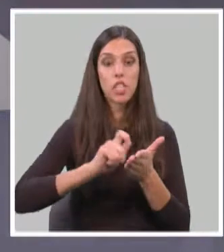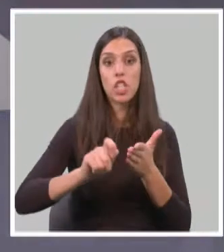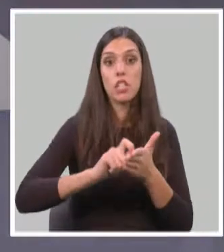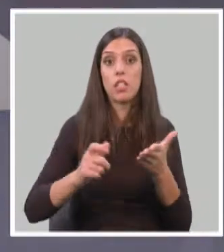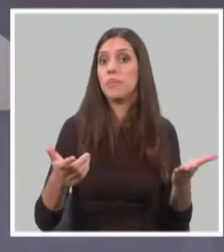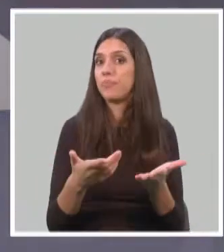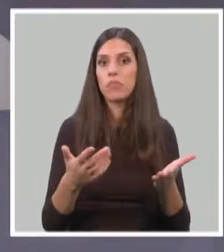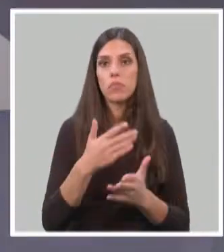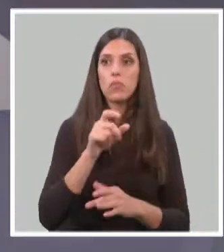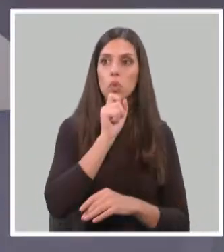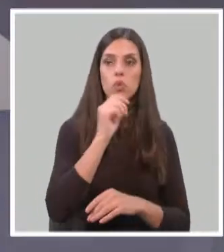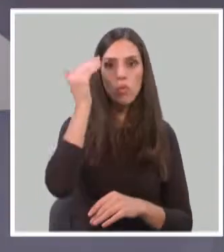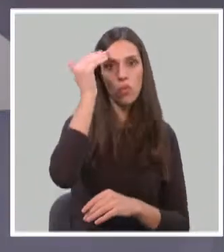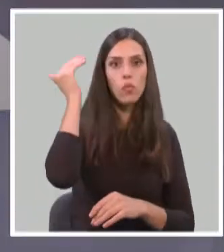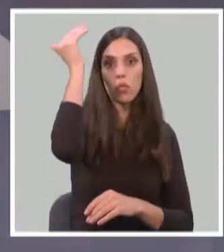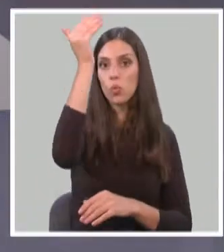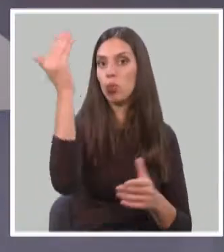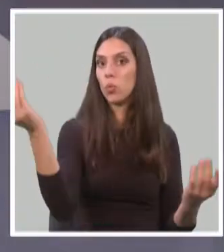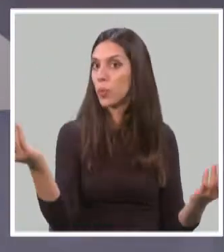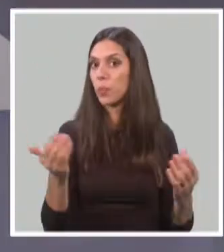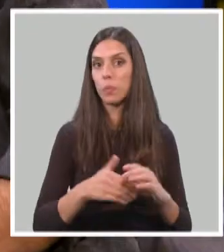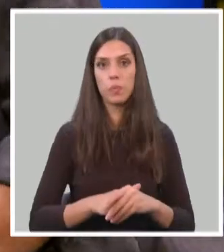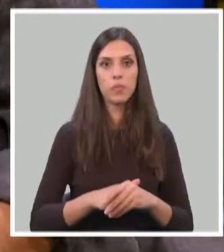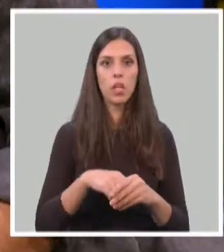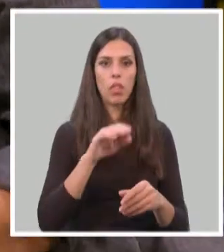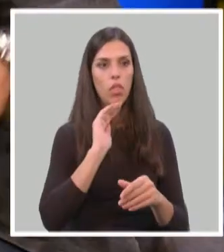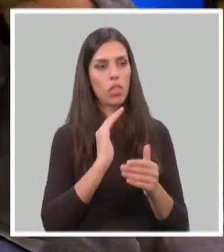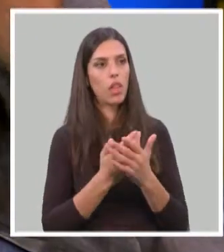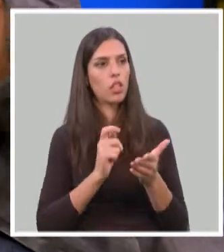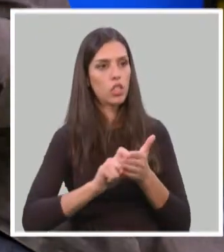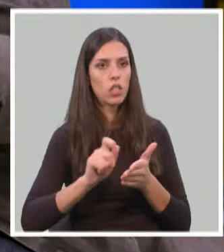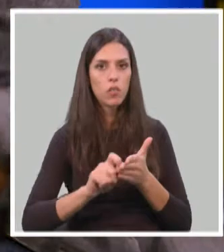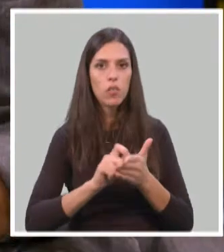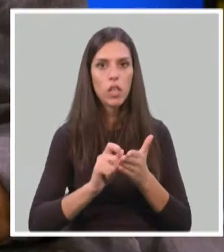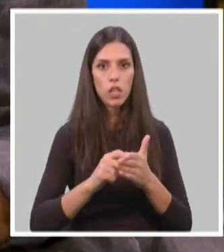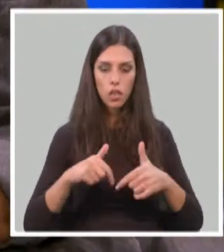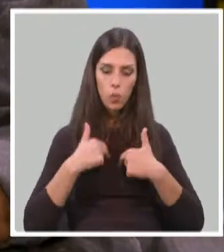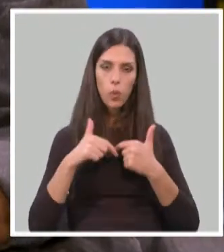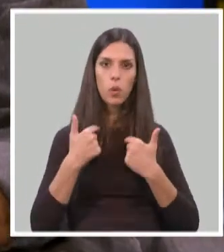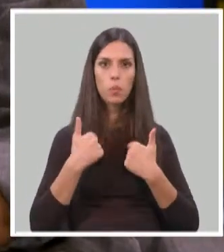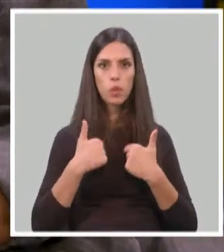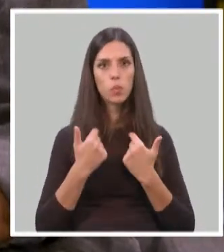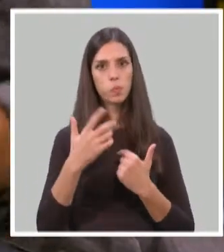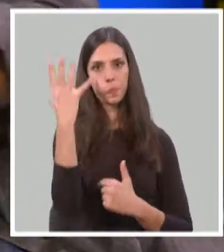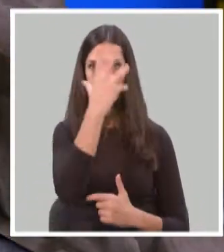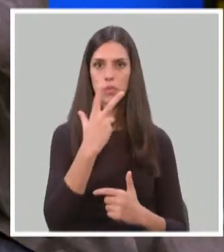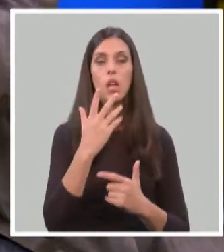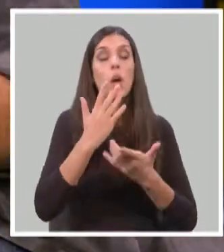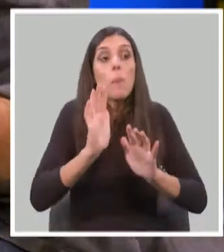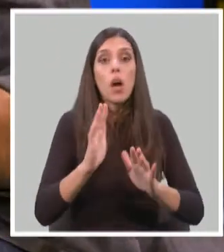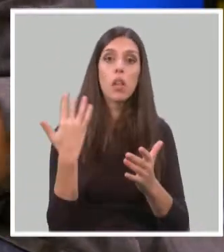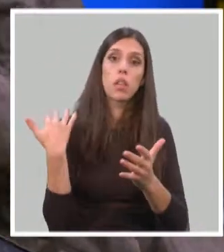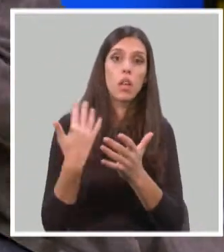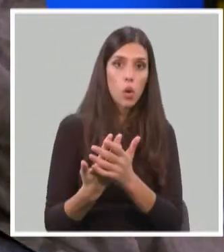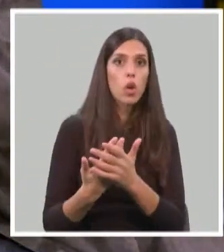escrita talvez um dia me permita escrever qualquer coisa para eu próprio fazer, mas já